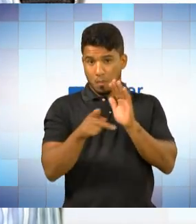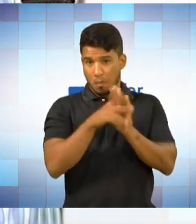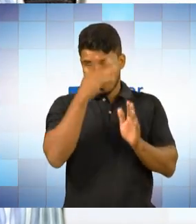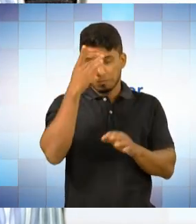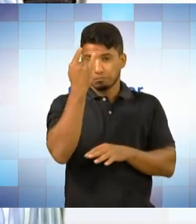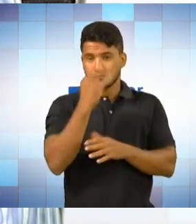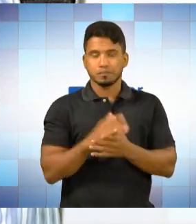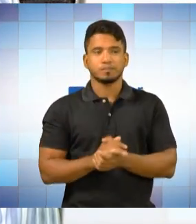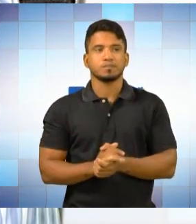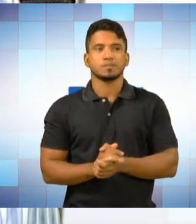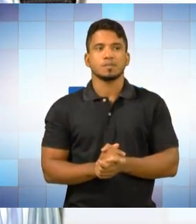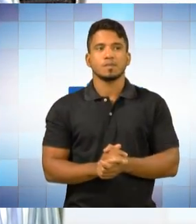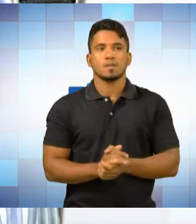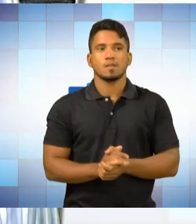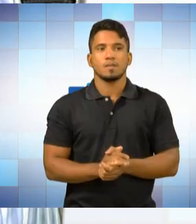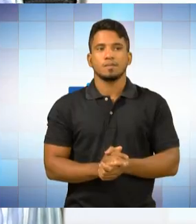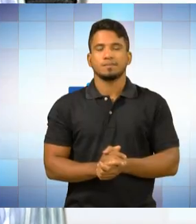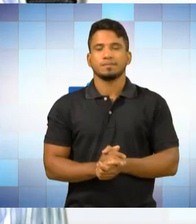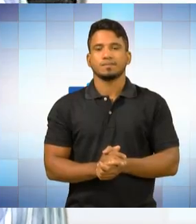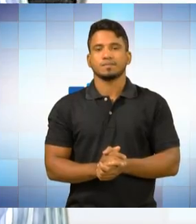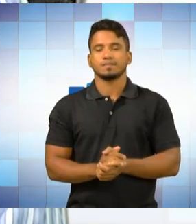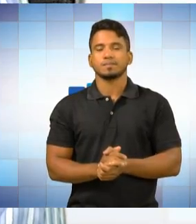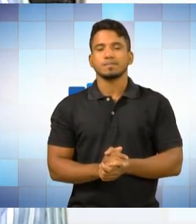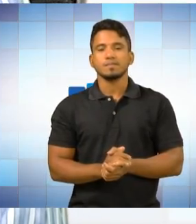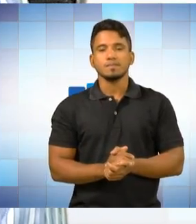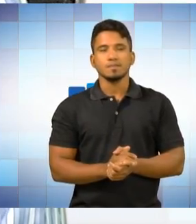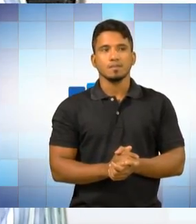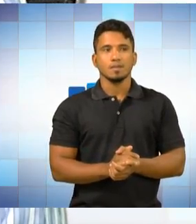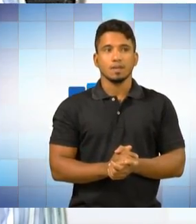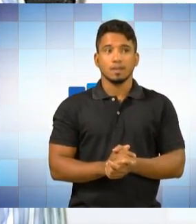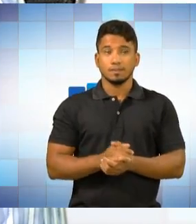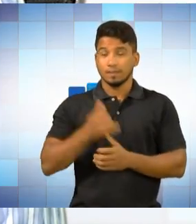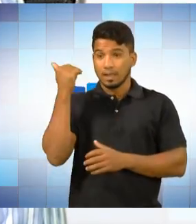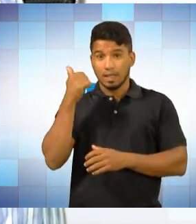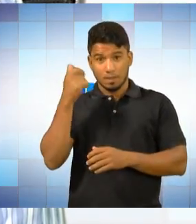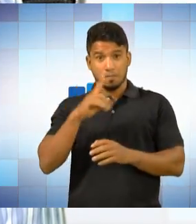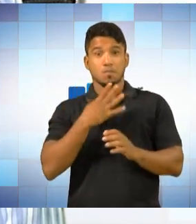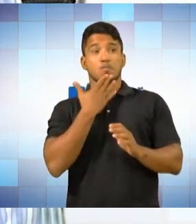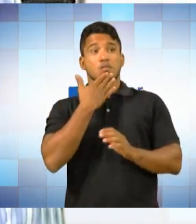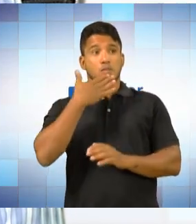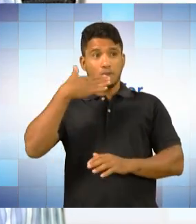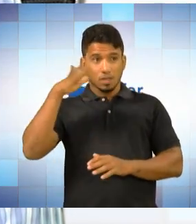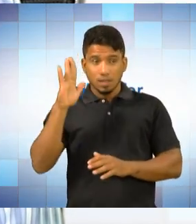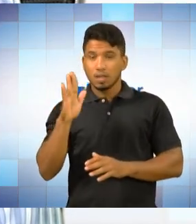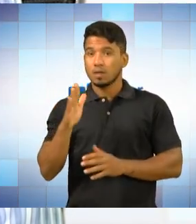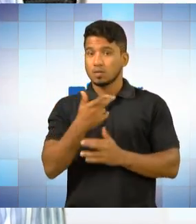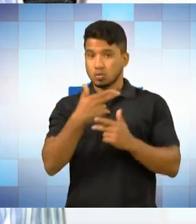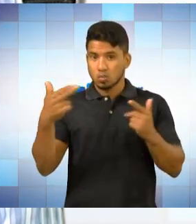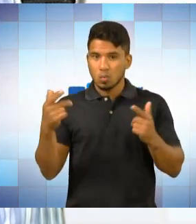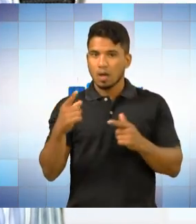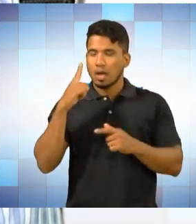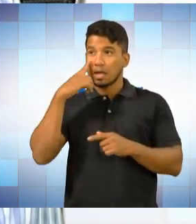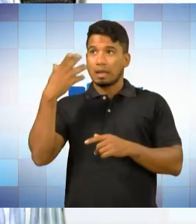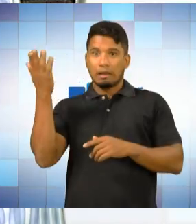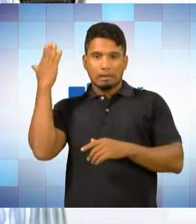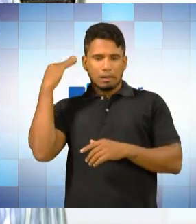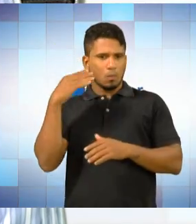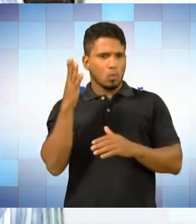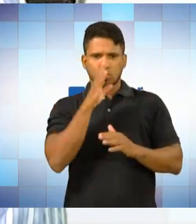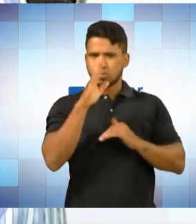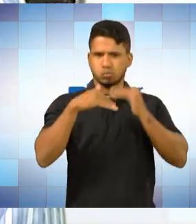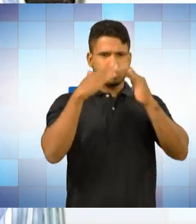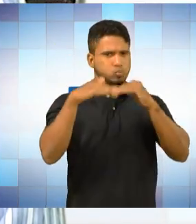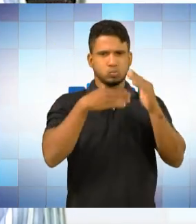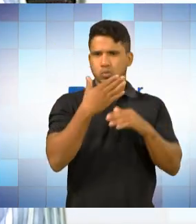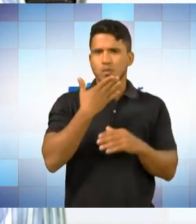Cegos, Instituto Imperial dos Meninos Cegos. Ele fez a promessa, imagine como as coisas andavam rápido naquele tempo.